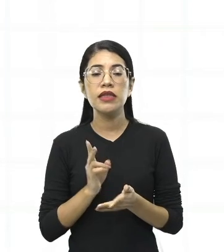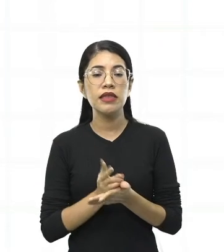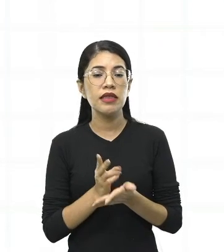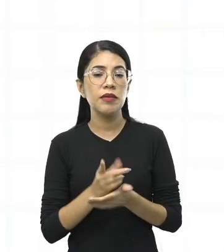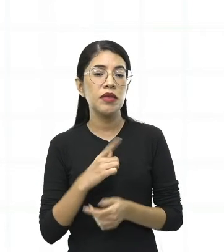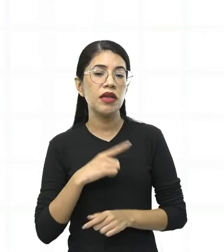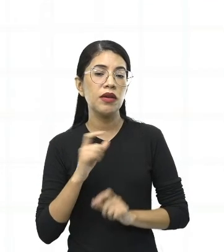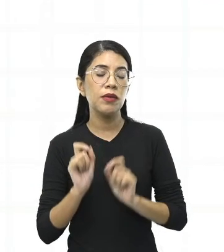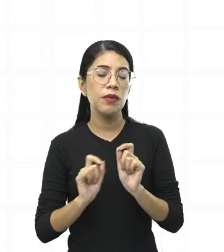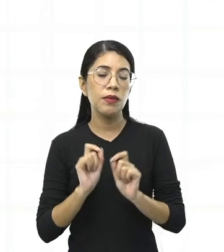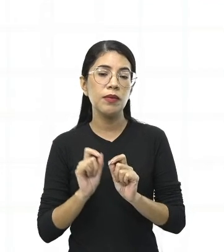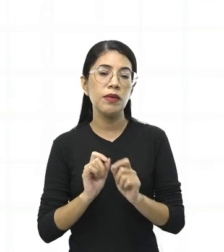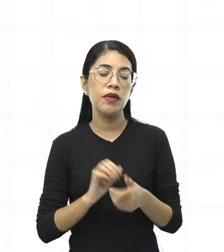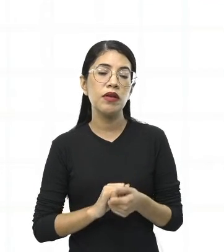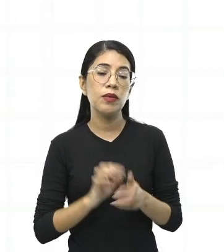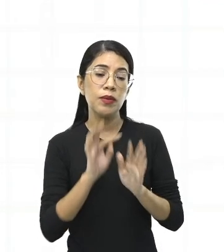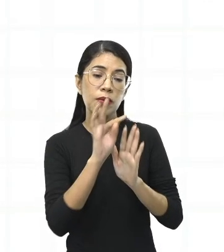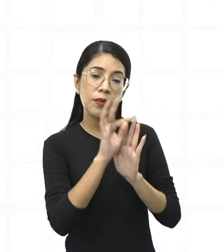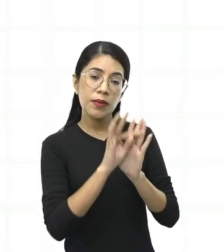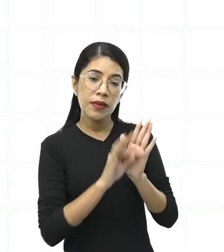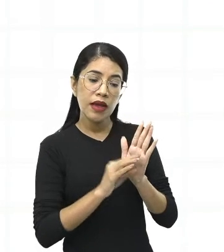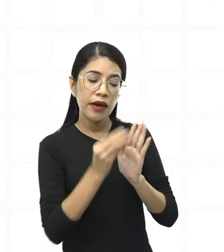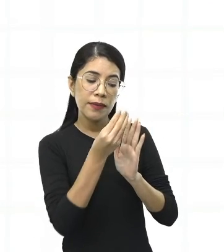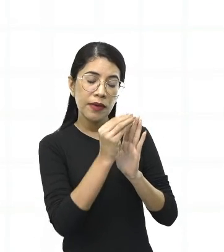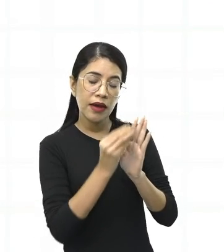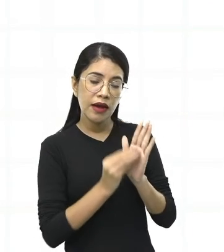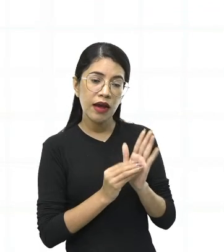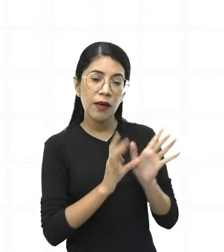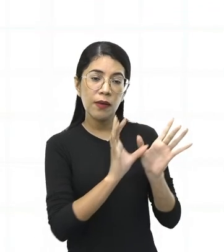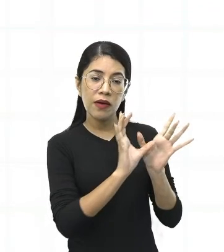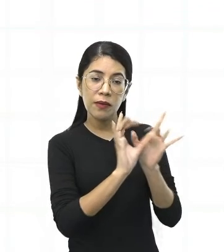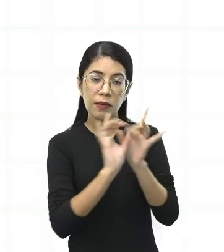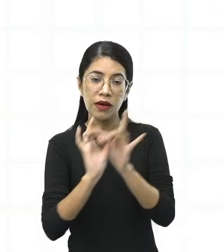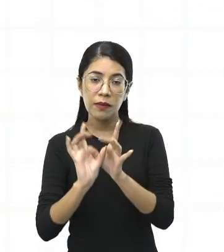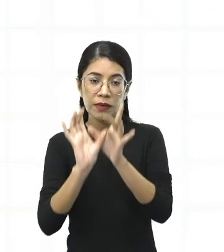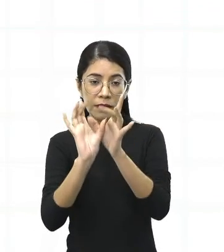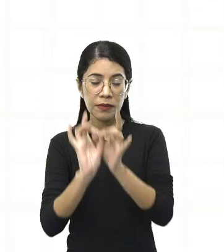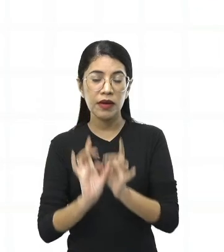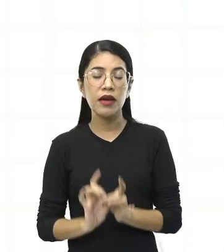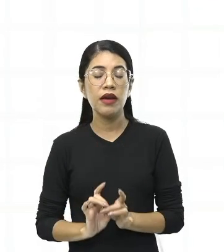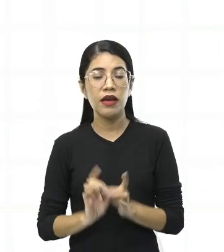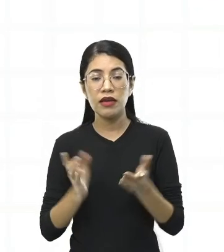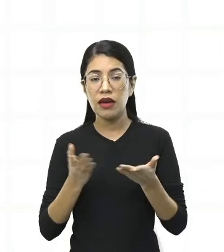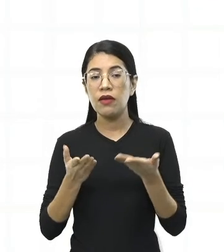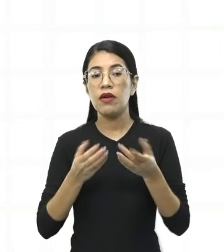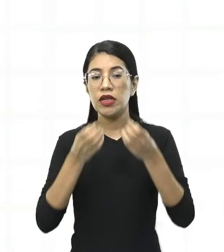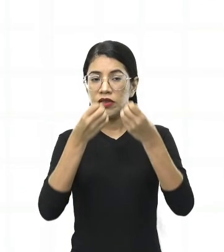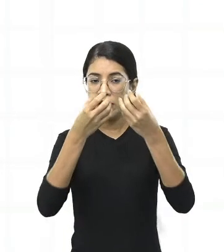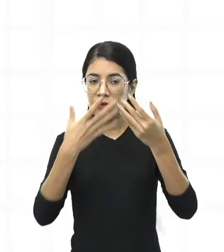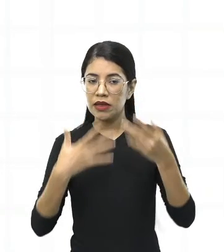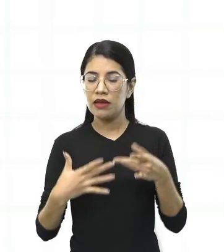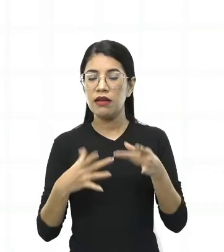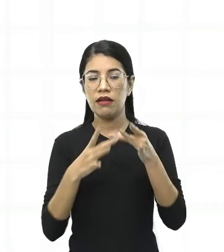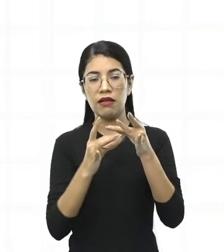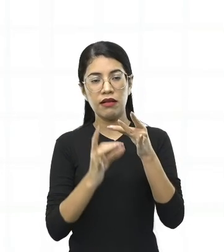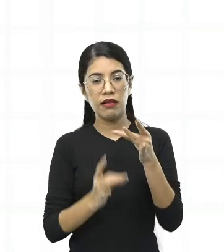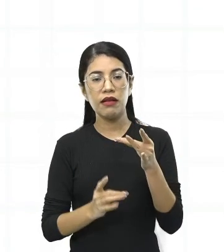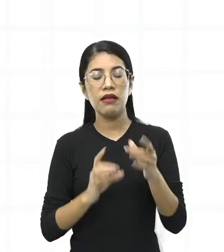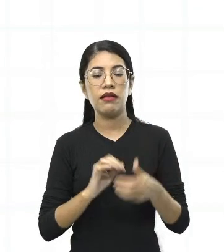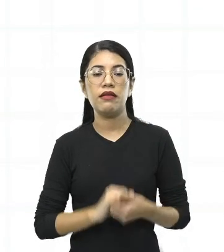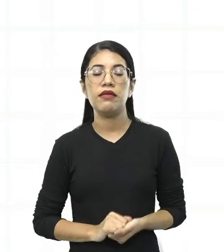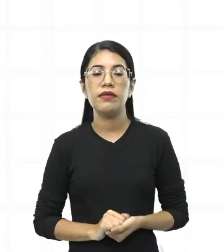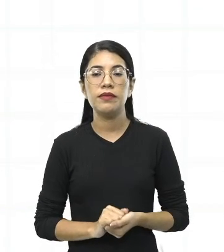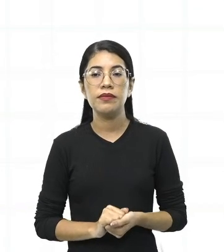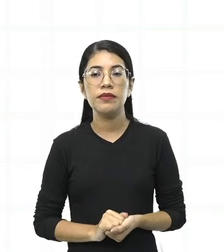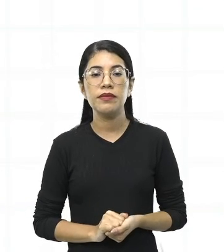nossa, dentro do nosso texto com a coerência e a coesão, que é o que nós vamos ver agora, certo? Vamos dar uma